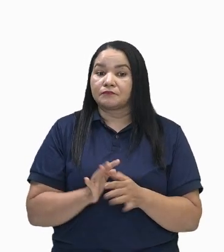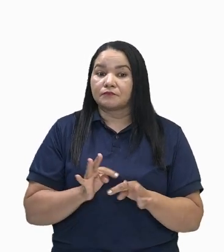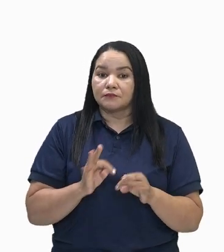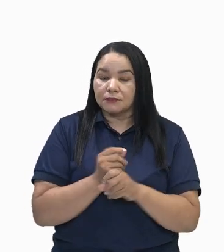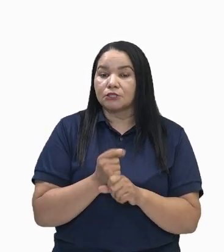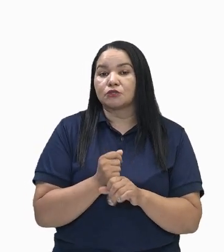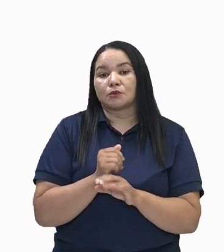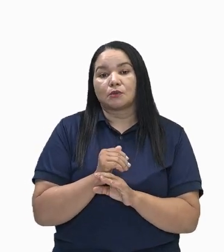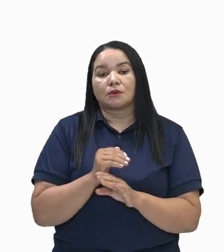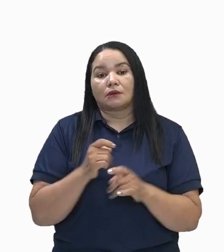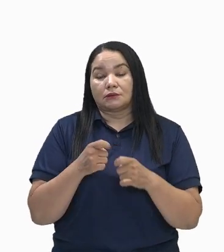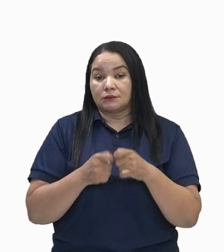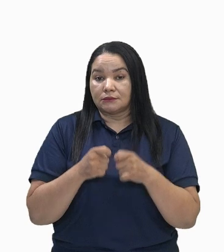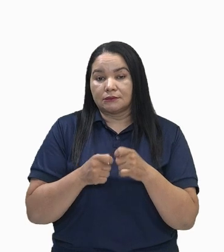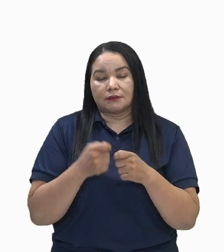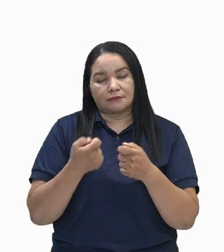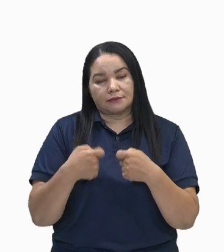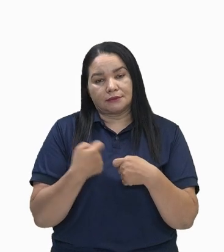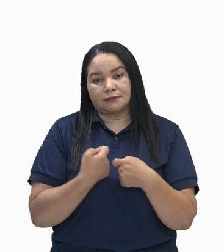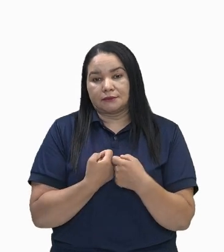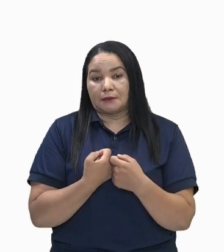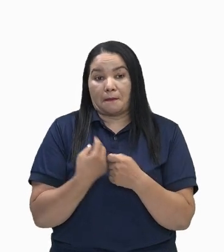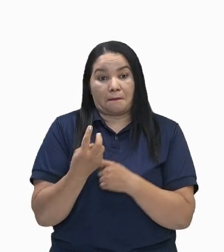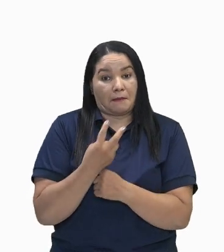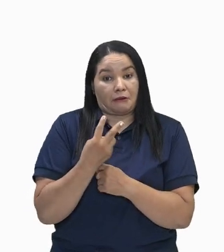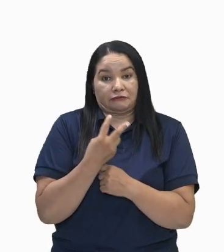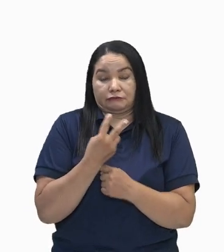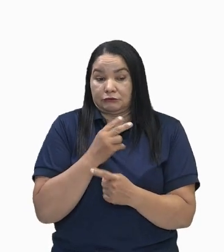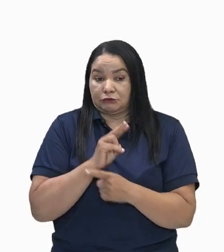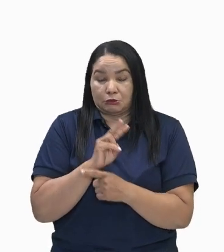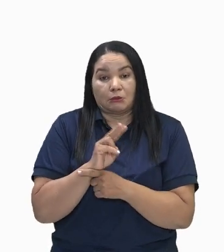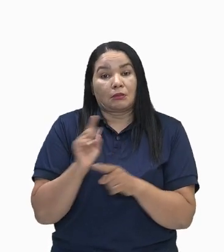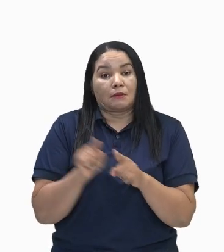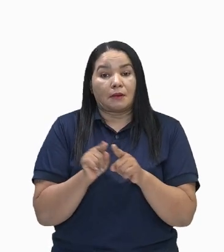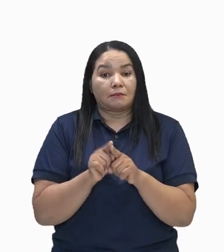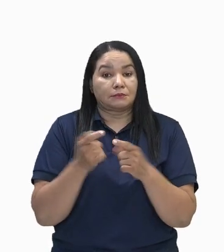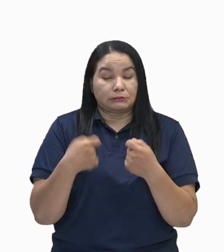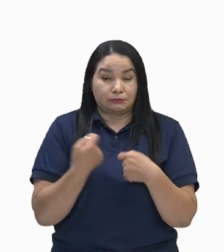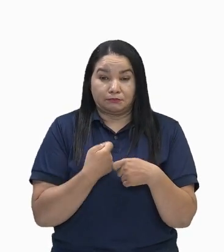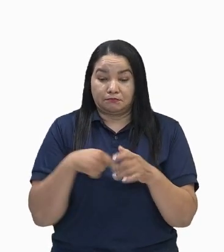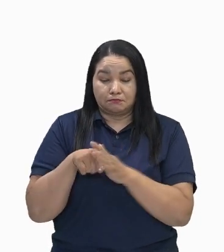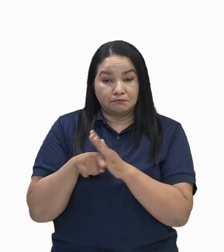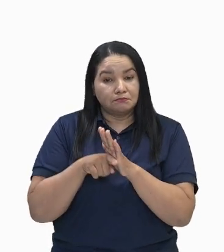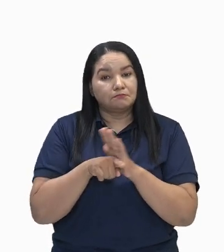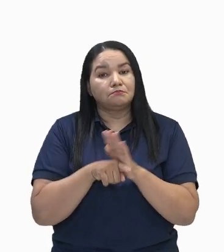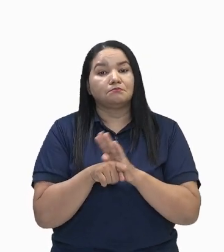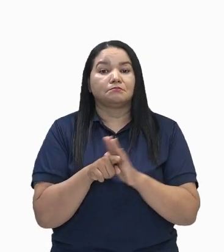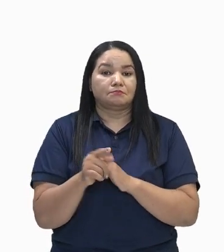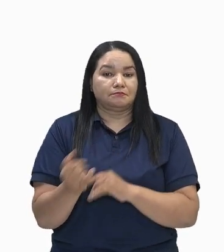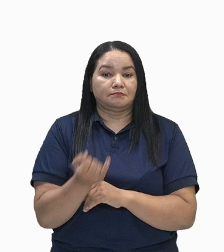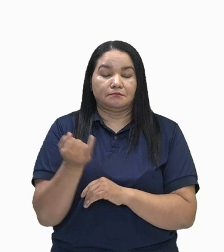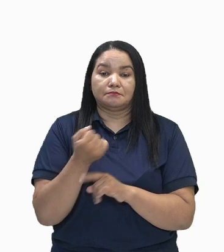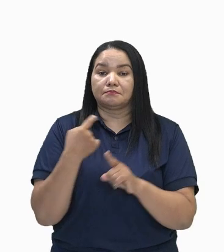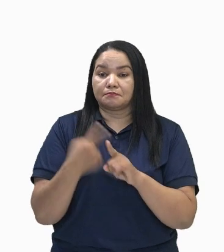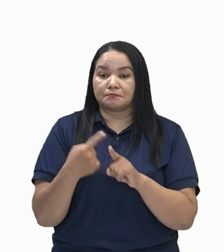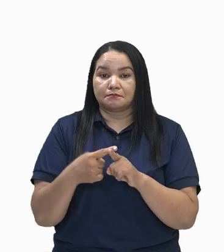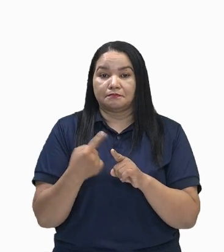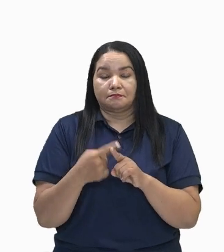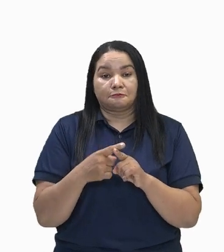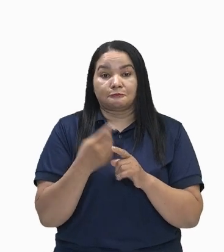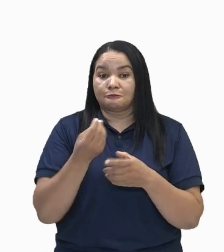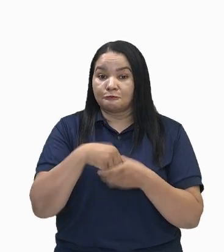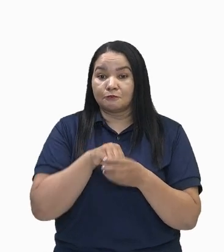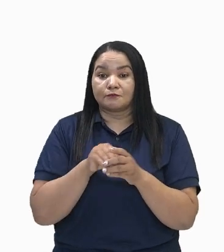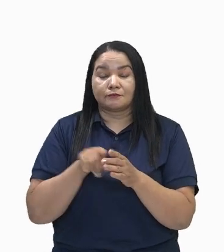ato sexual deveriam fazer uma testagem, né? Ter a consciência de inserir ali nos seus exames